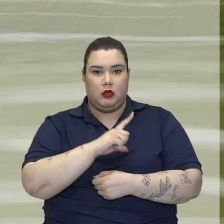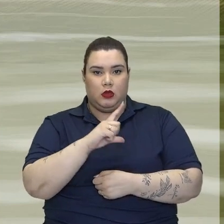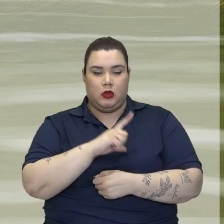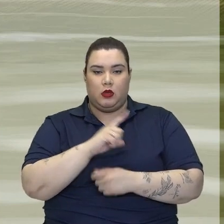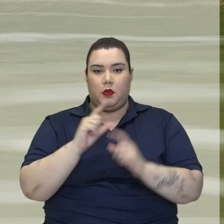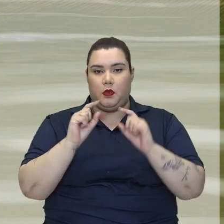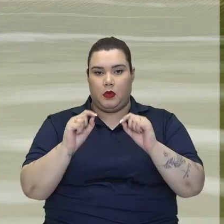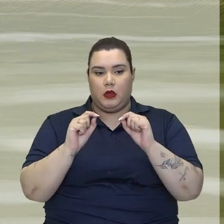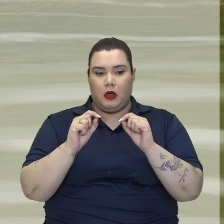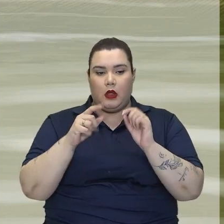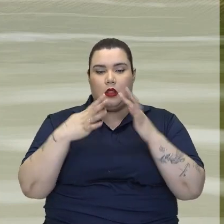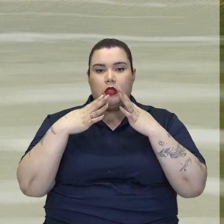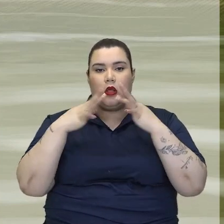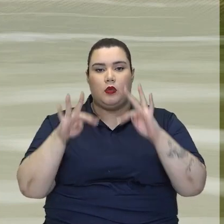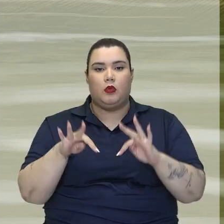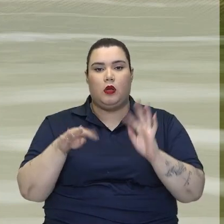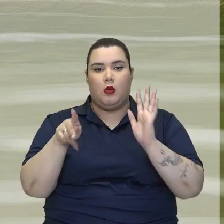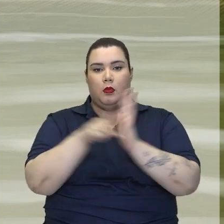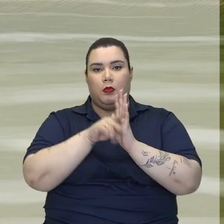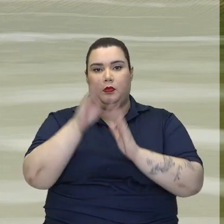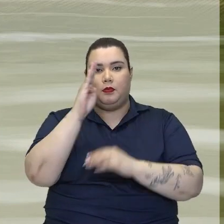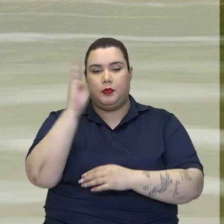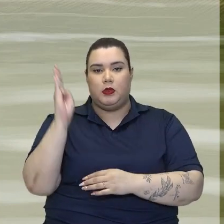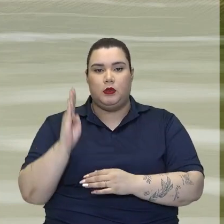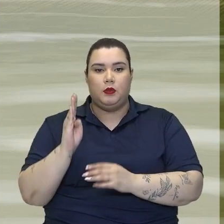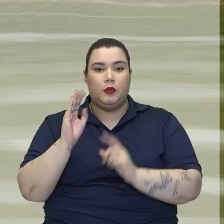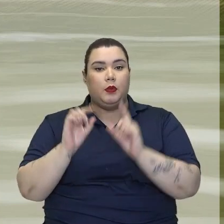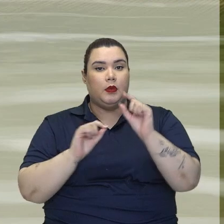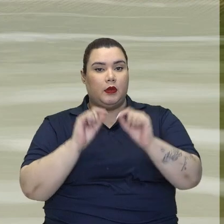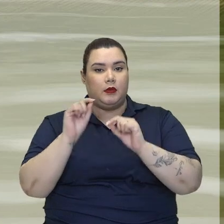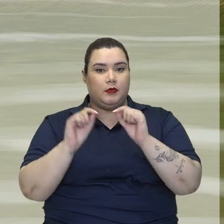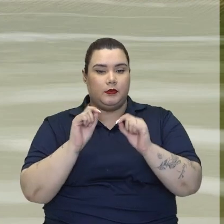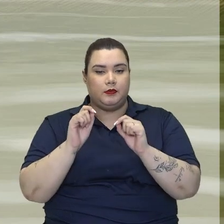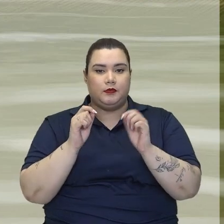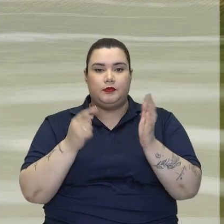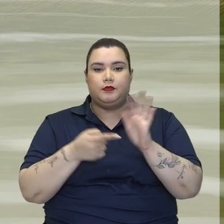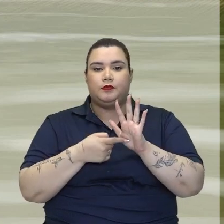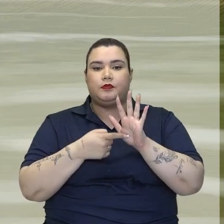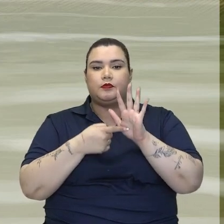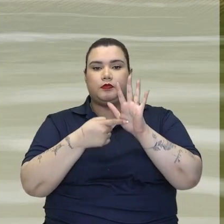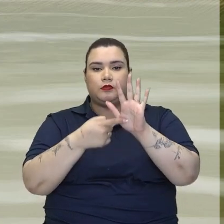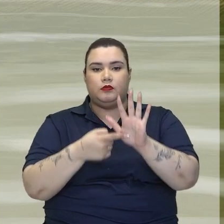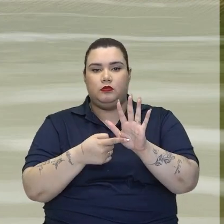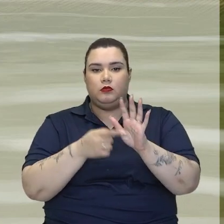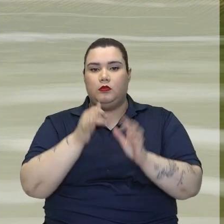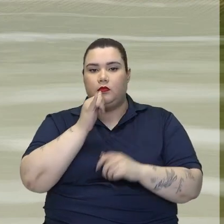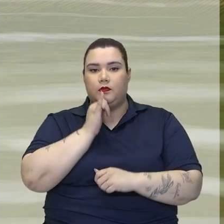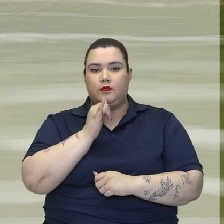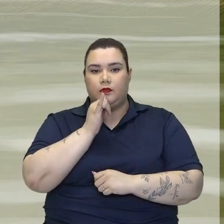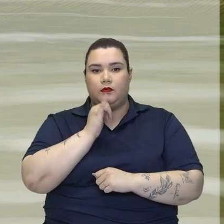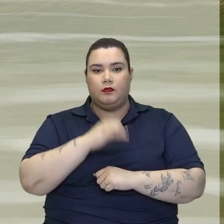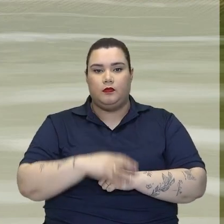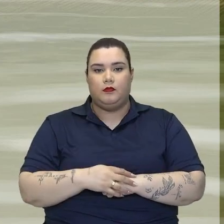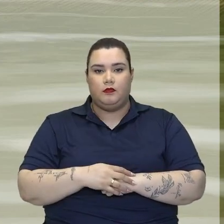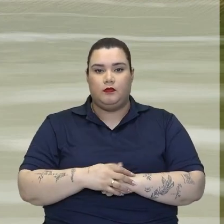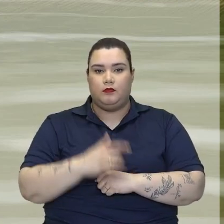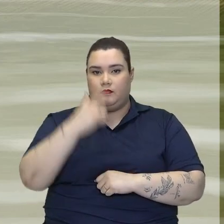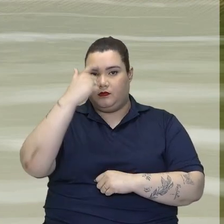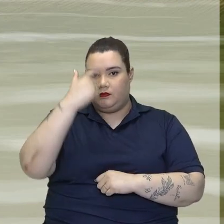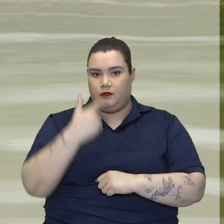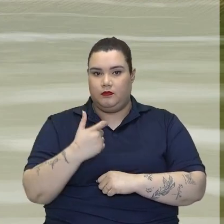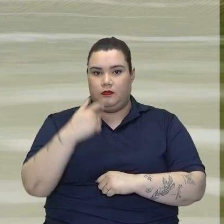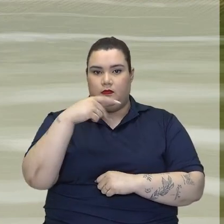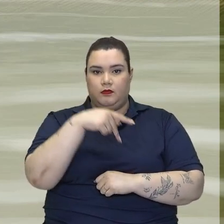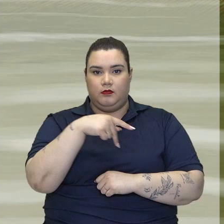sermos brasileiros. Que questões são essas? Vou dar um exemplo aqui meu, próprio. Por exemplo, aqui